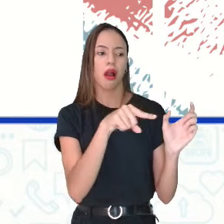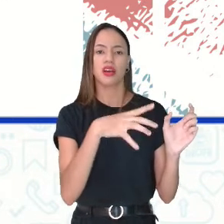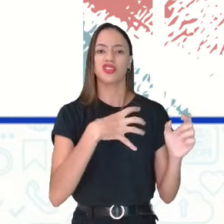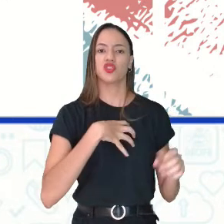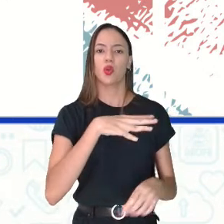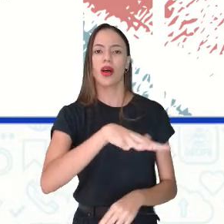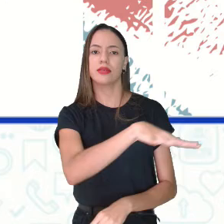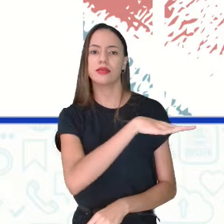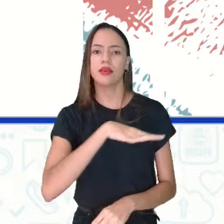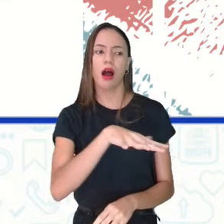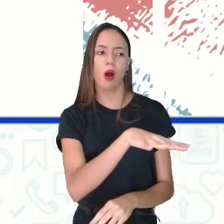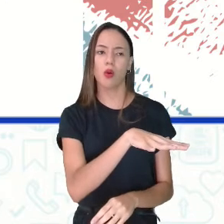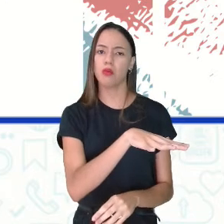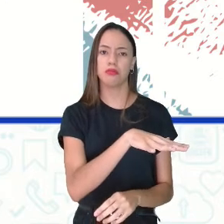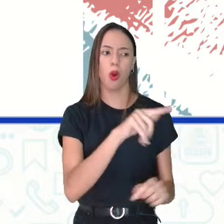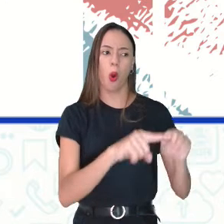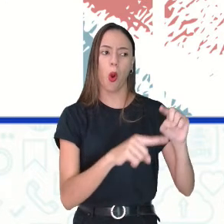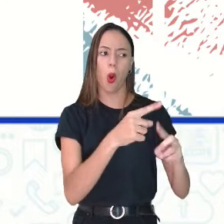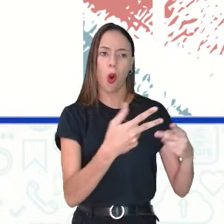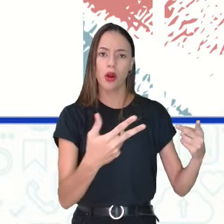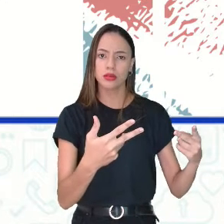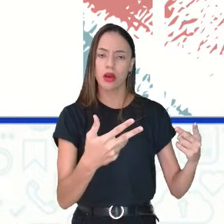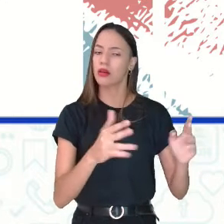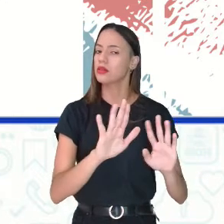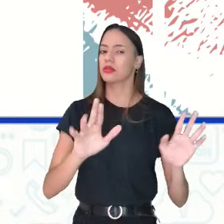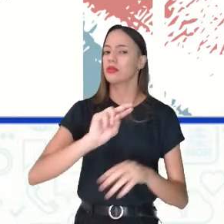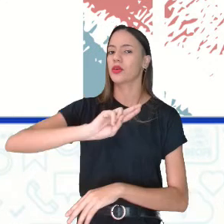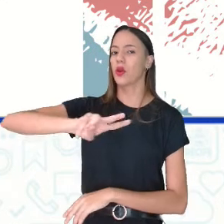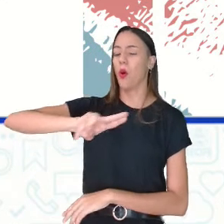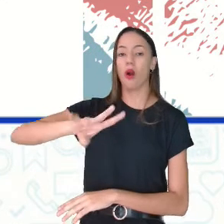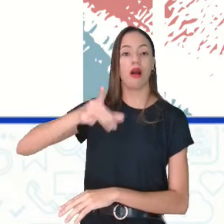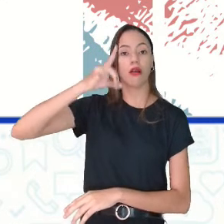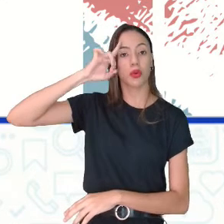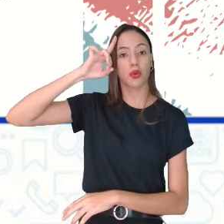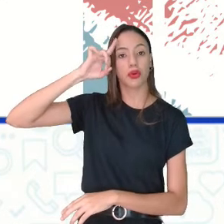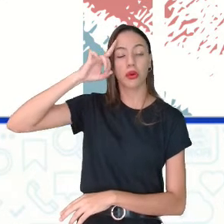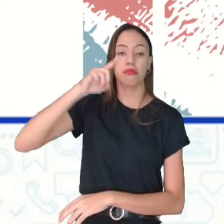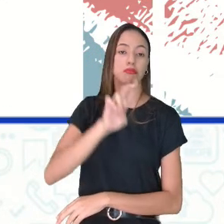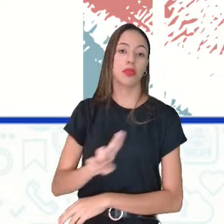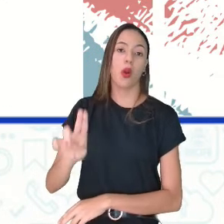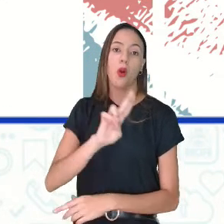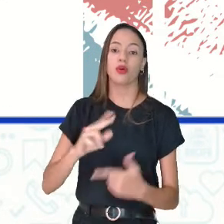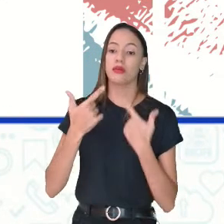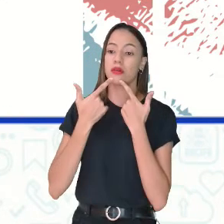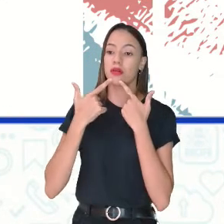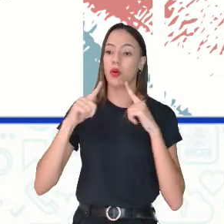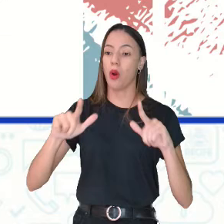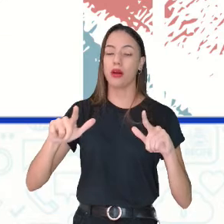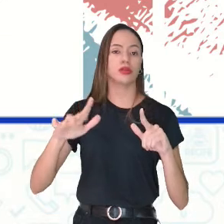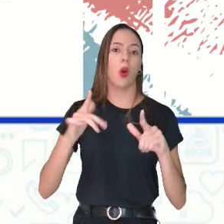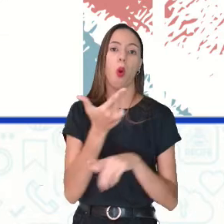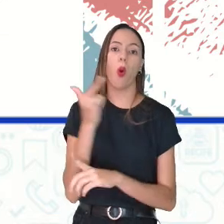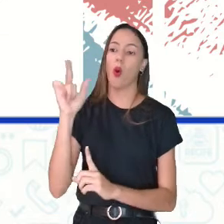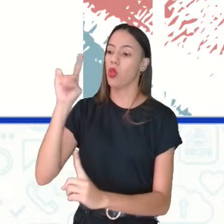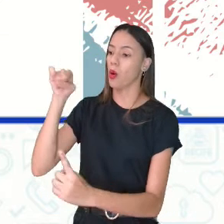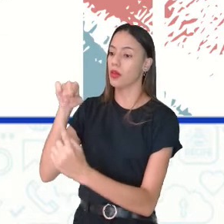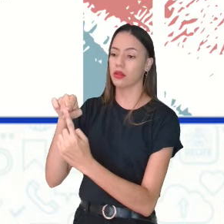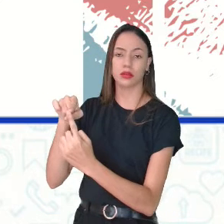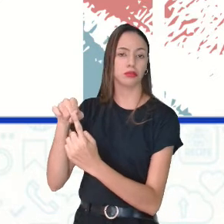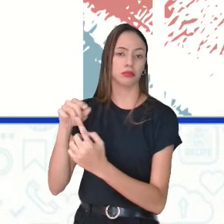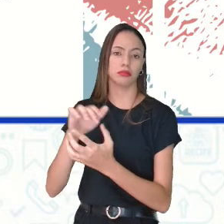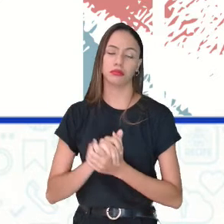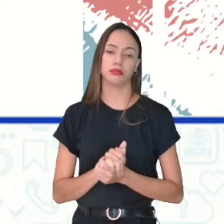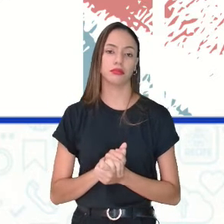situações. Ao contrário, no nosso dia a dia, usamos a linguagem com os outros fins ou